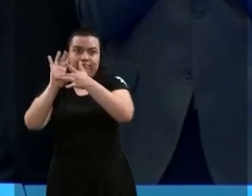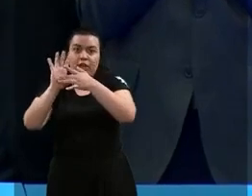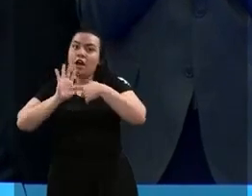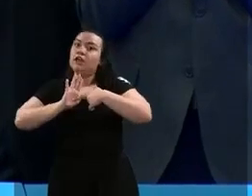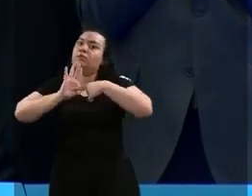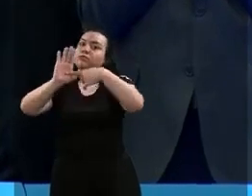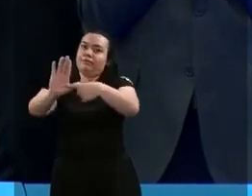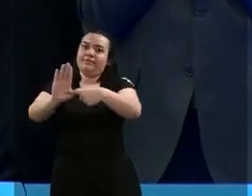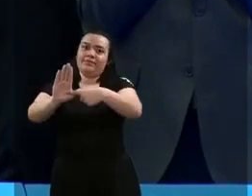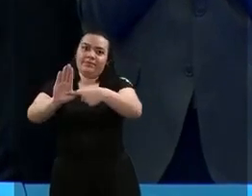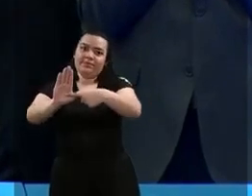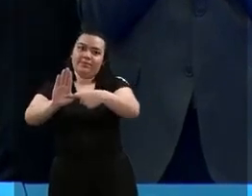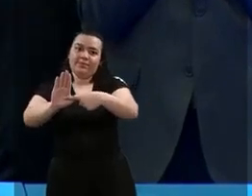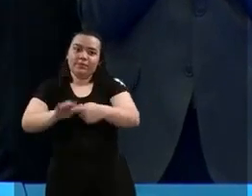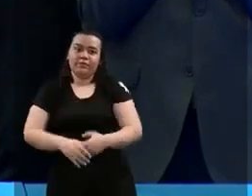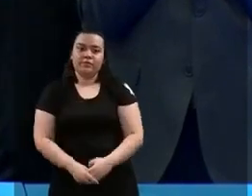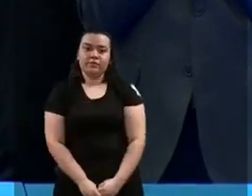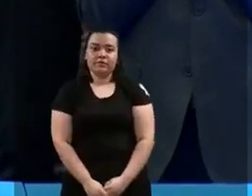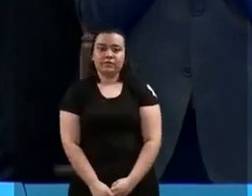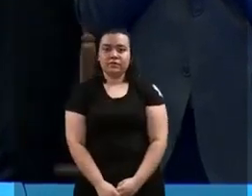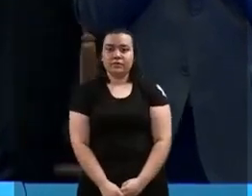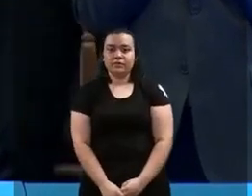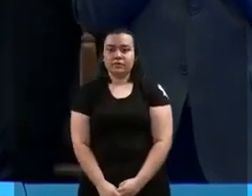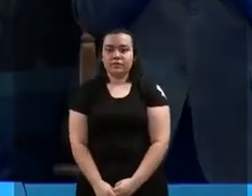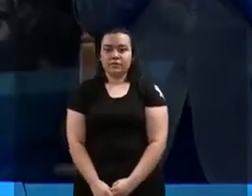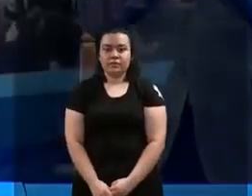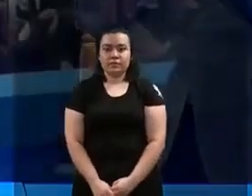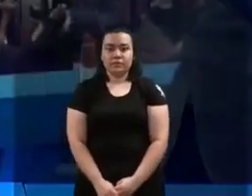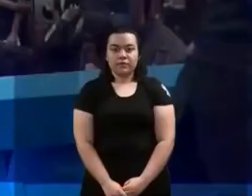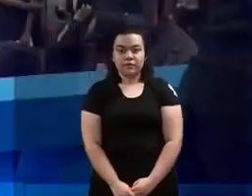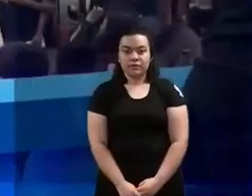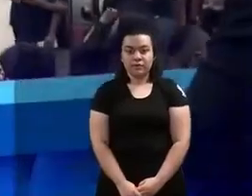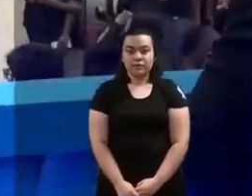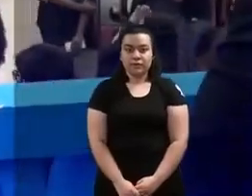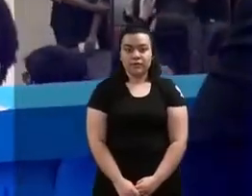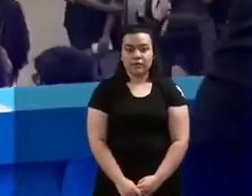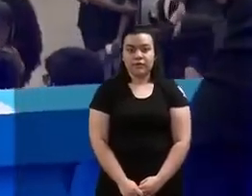Vocês se maravilham por haverem tantos abortos ultimamente?